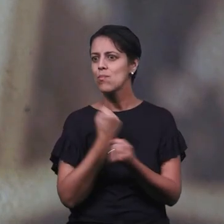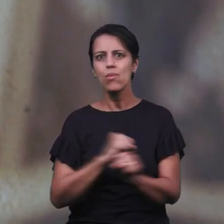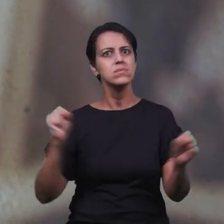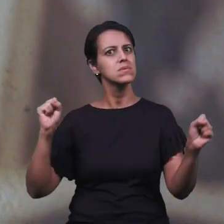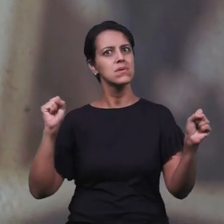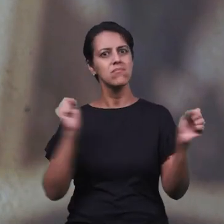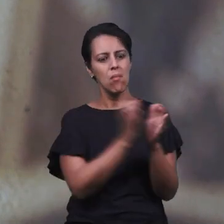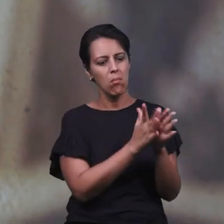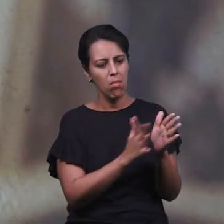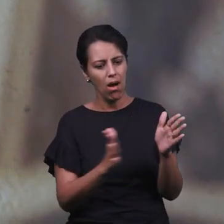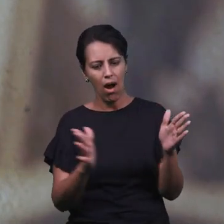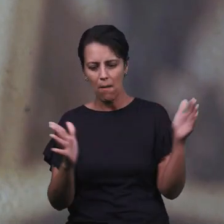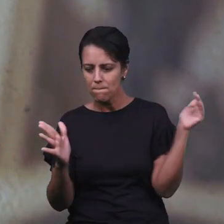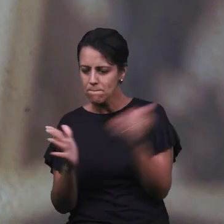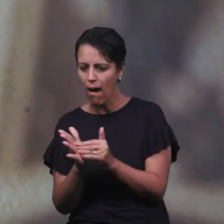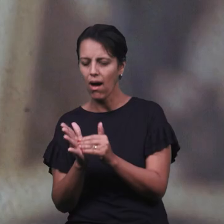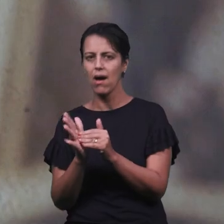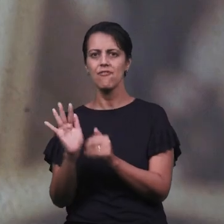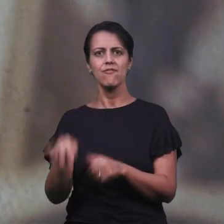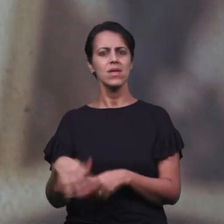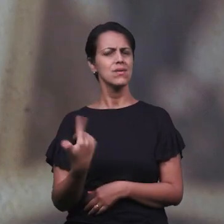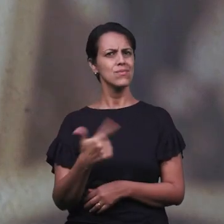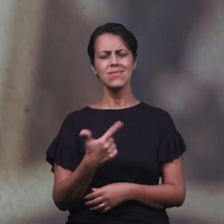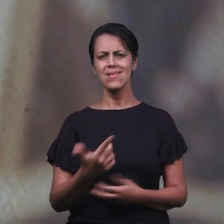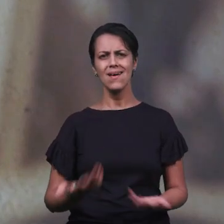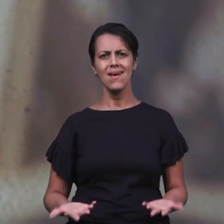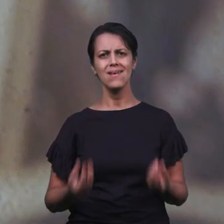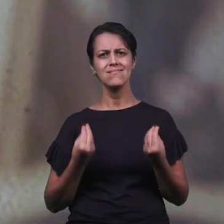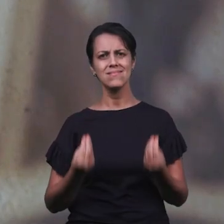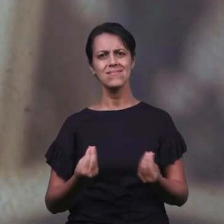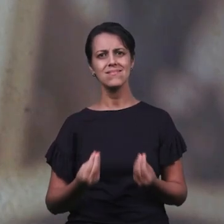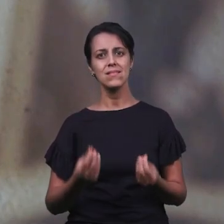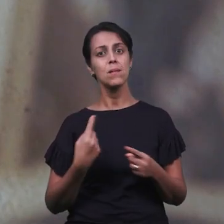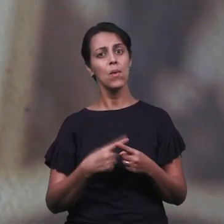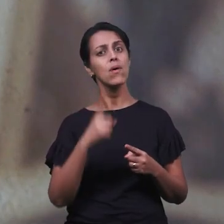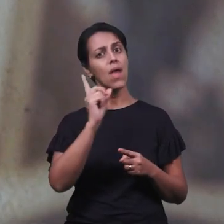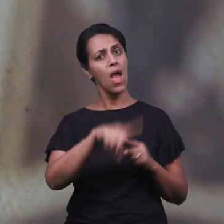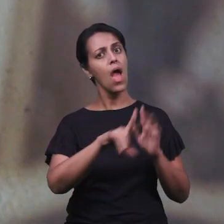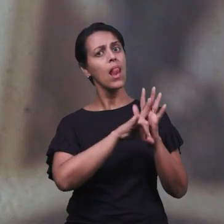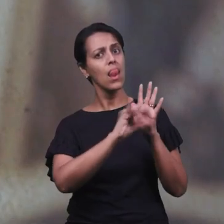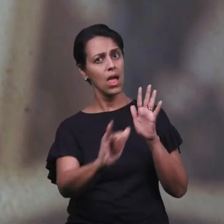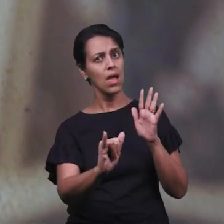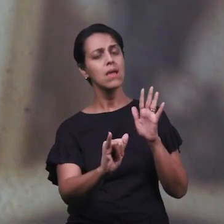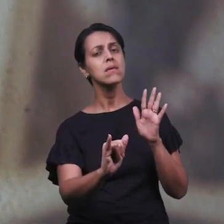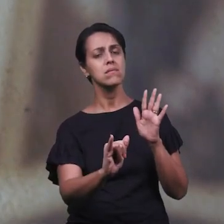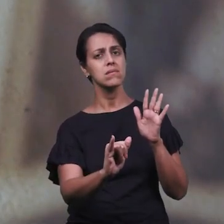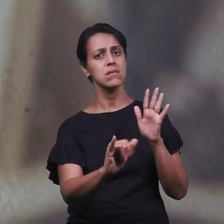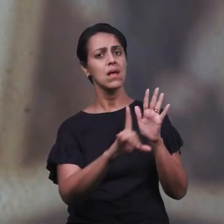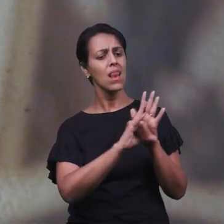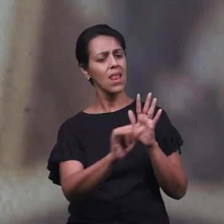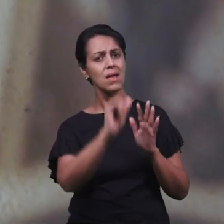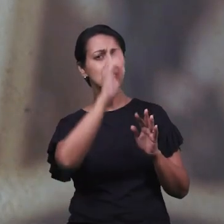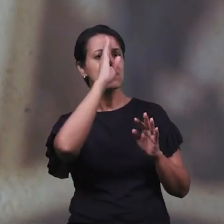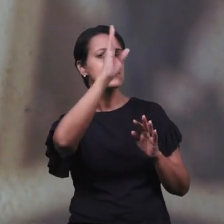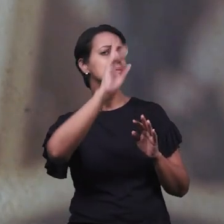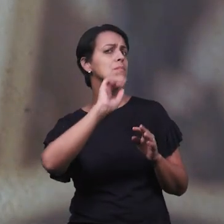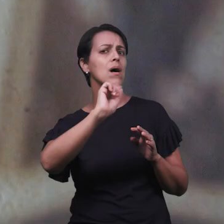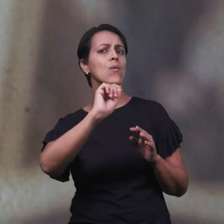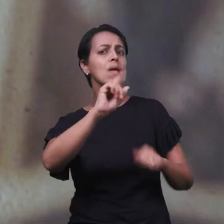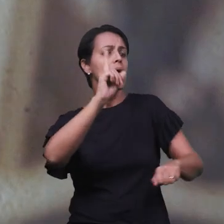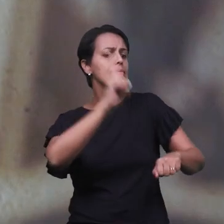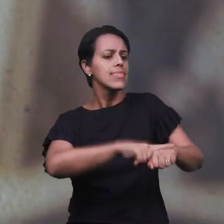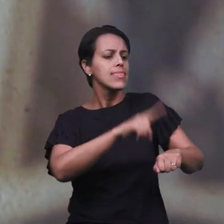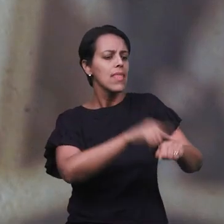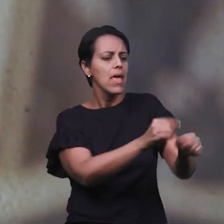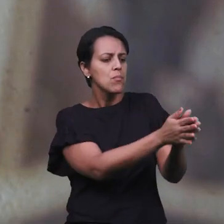impossível você fazer valer aquele princípio fundamental que fala do tempo